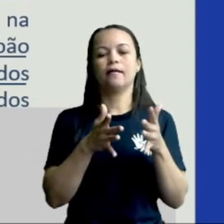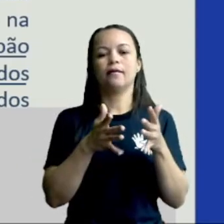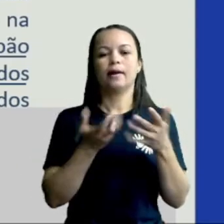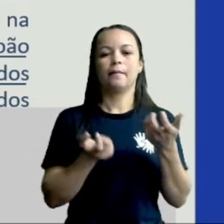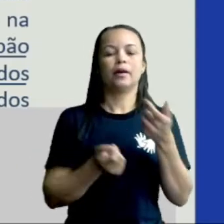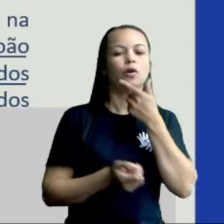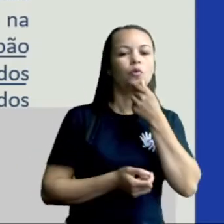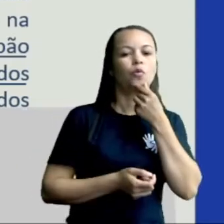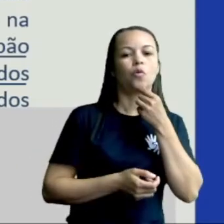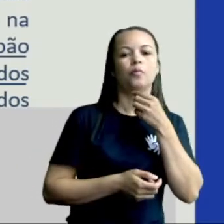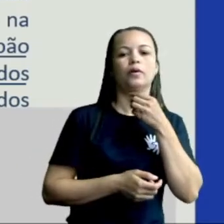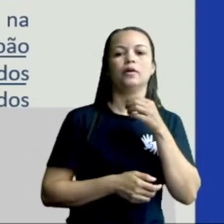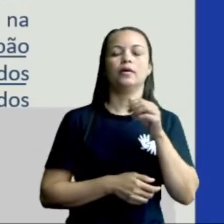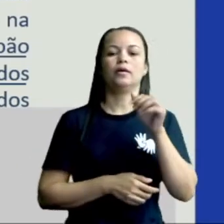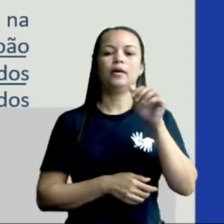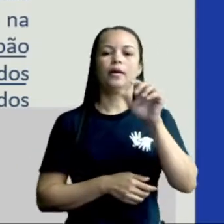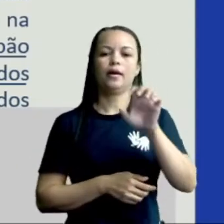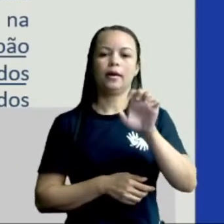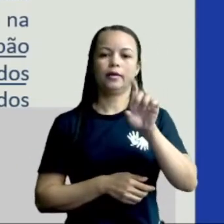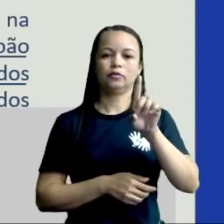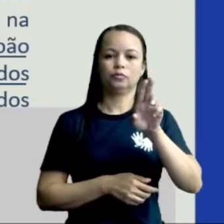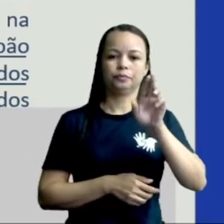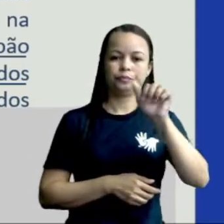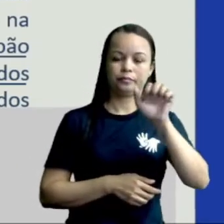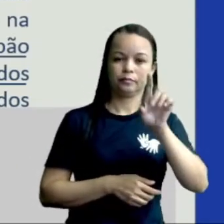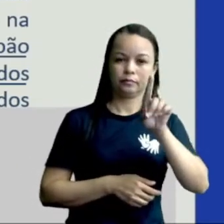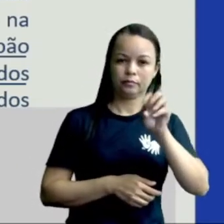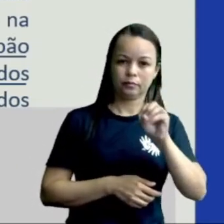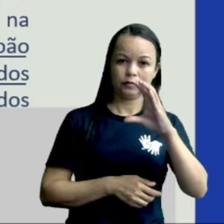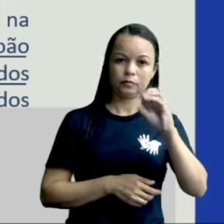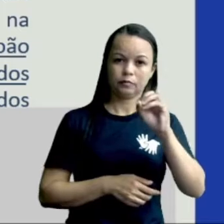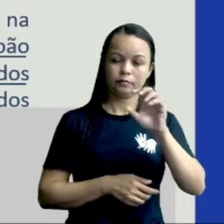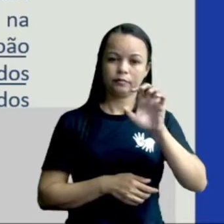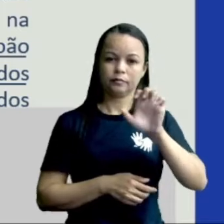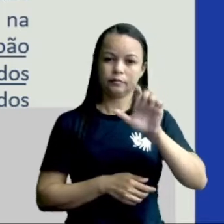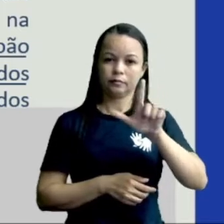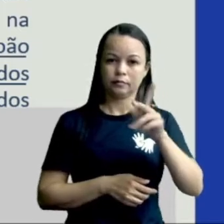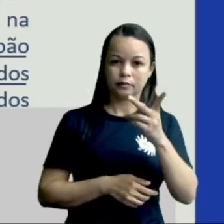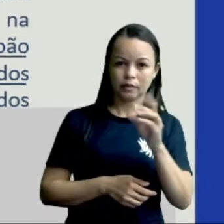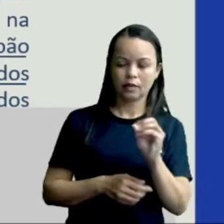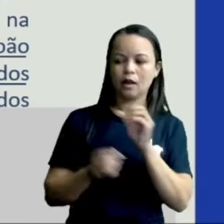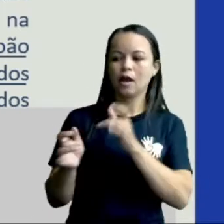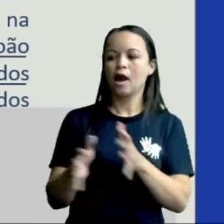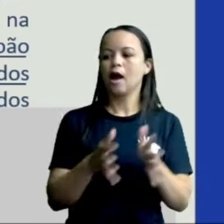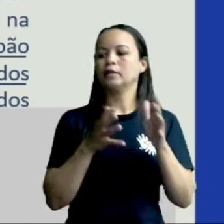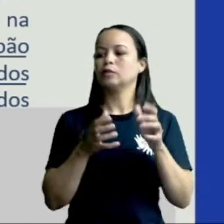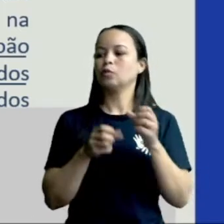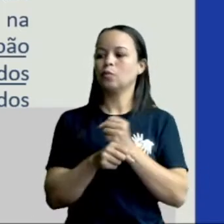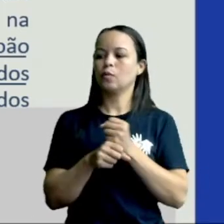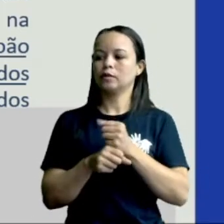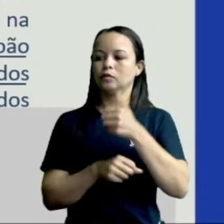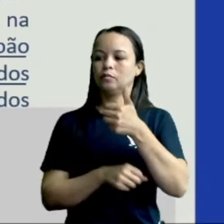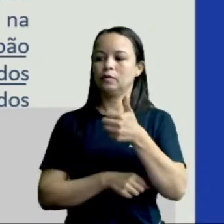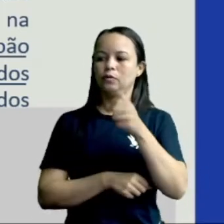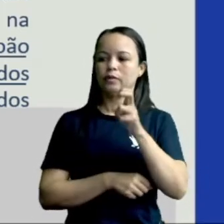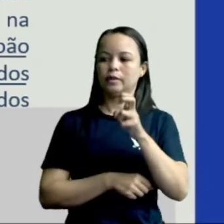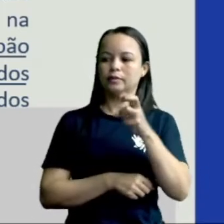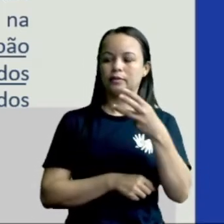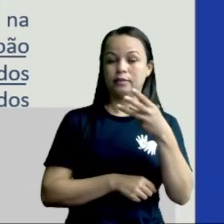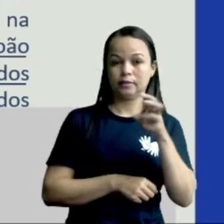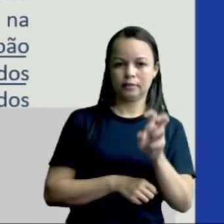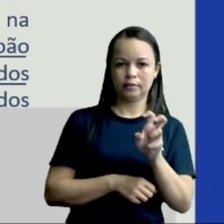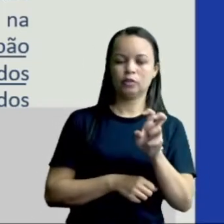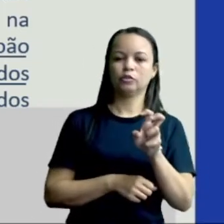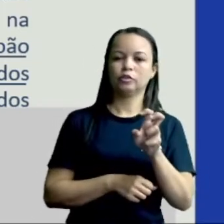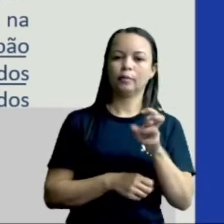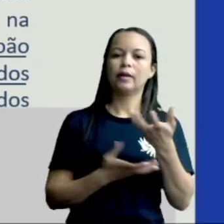que chegou a Pernambuco, então denominado Nova Lusitânia, em 1535, estabelecendo-se em